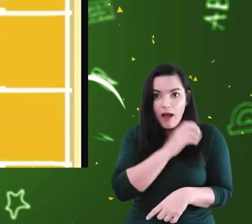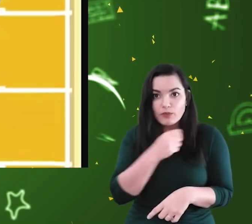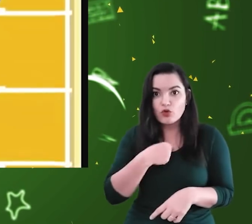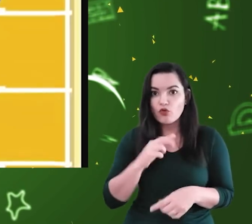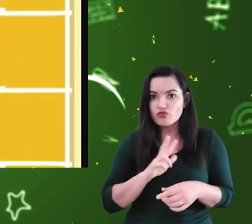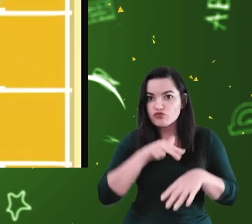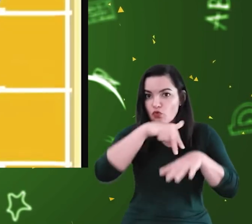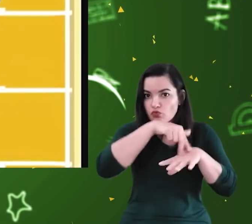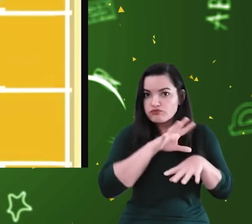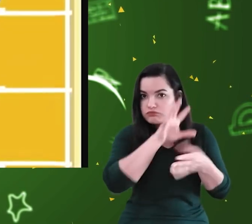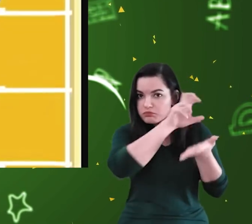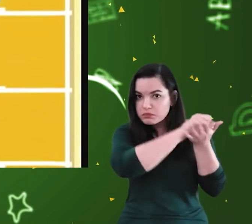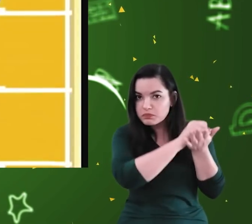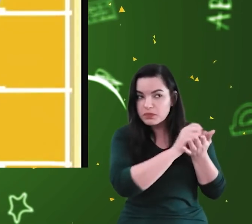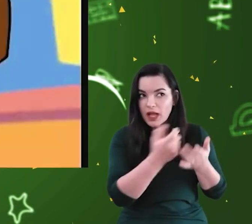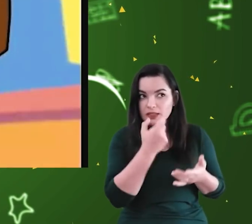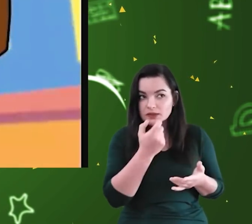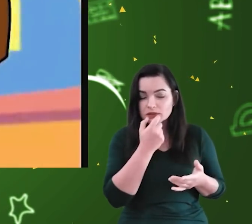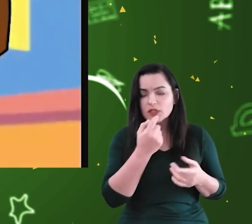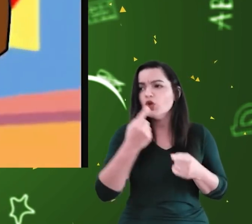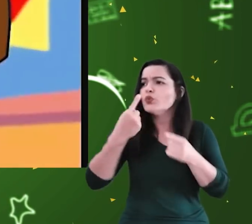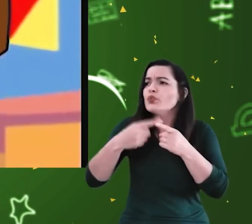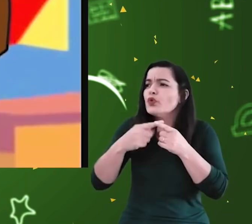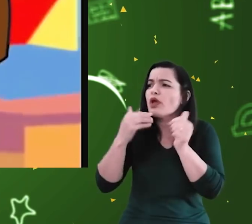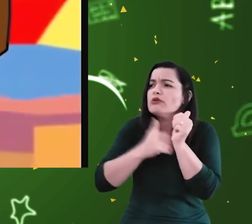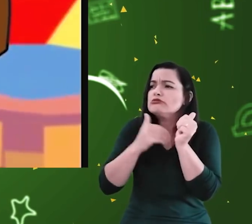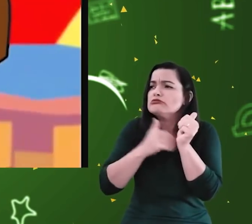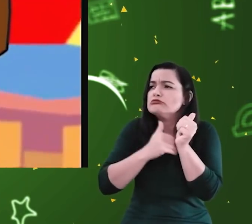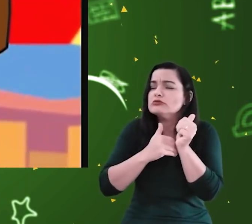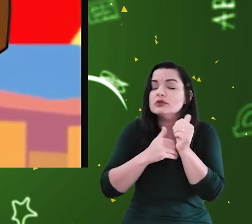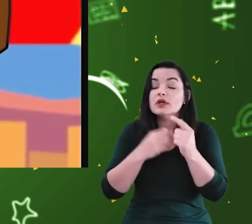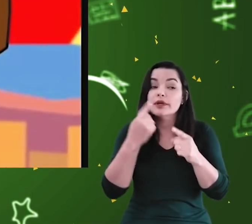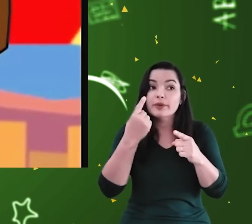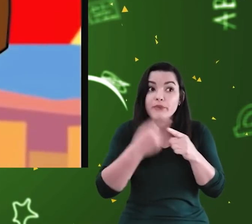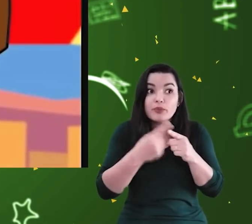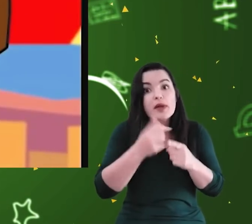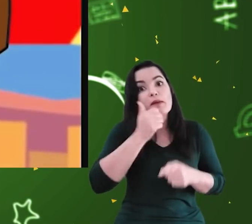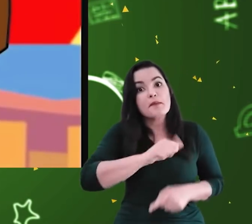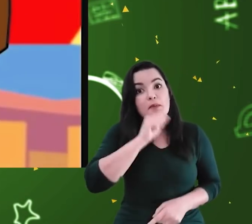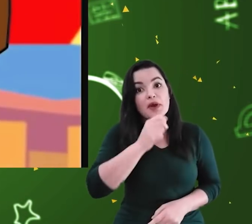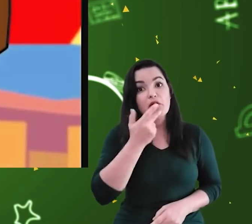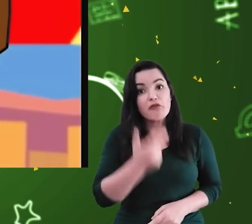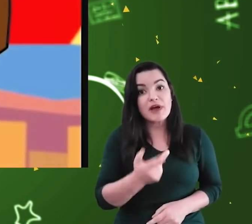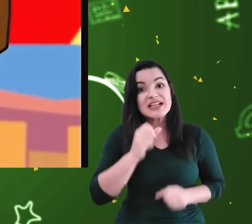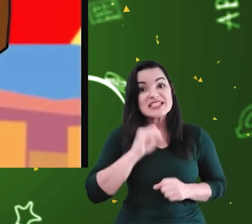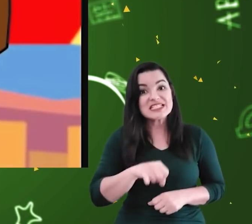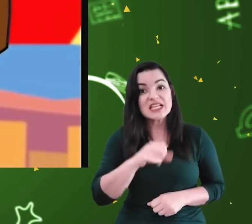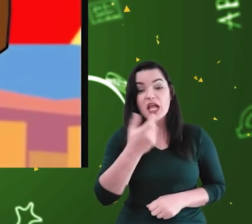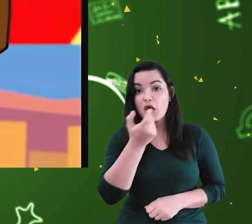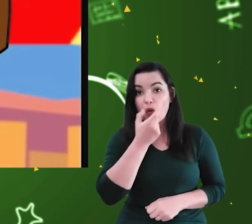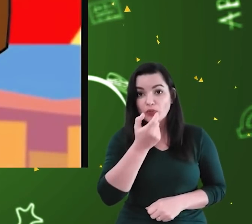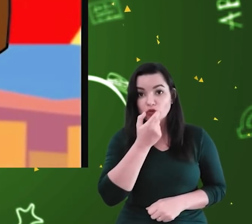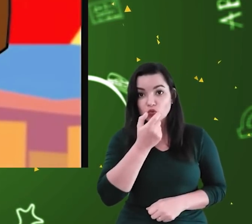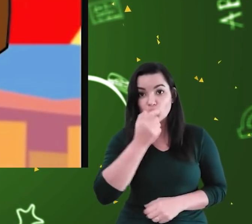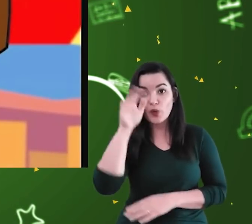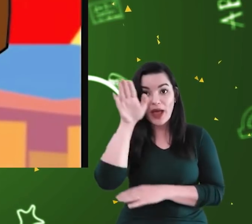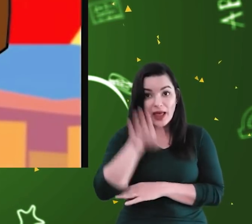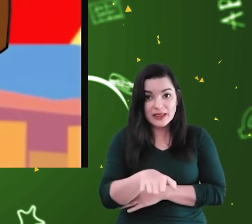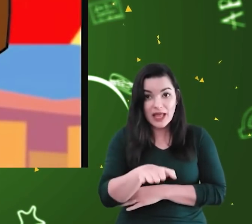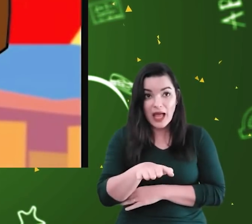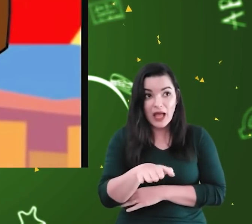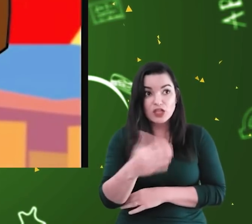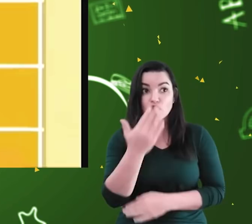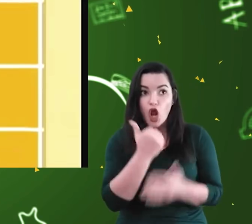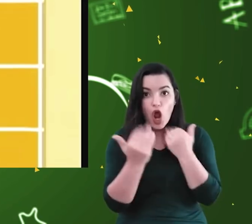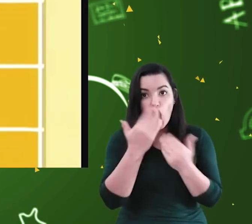Tá, mas por que tanto segredo? É que a mamãe sempre fala, se a gente comer biscoito de tarde, aí à noite, na hora da janta, a gente